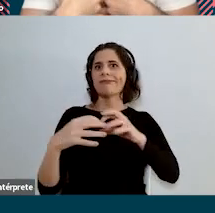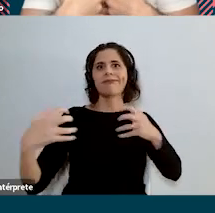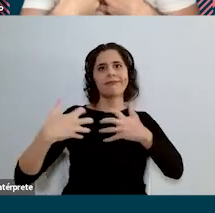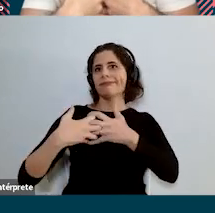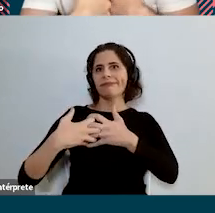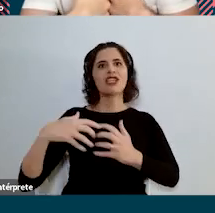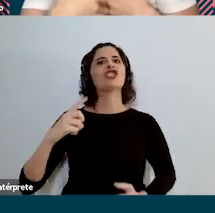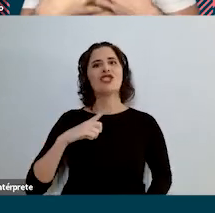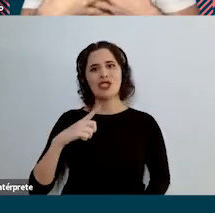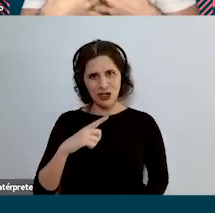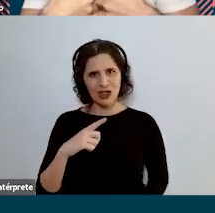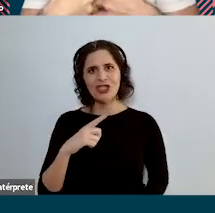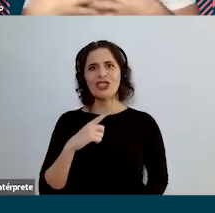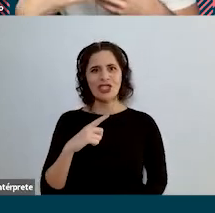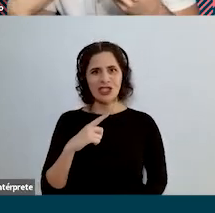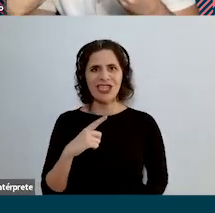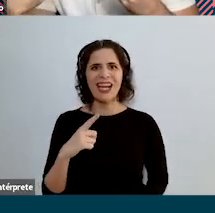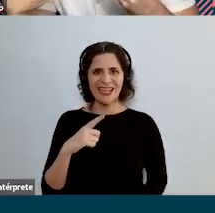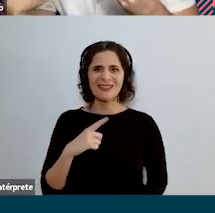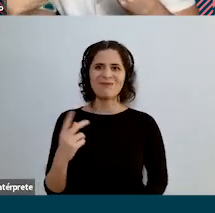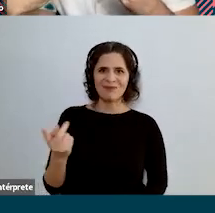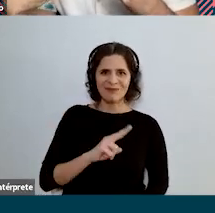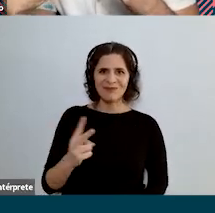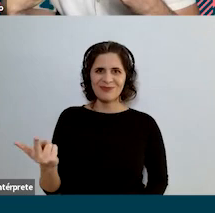um match desses dois